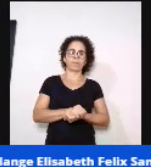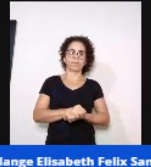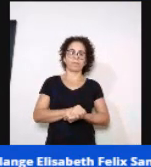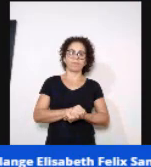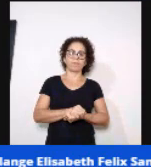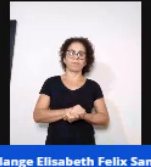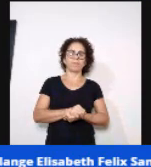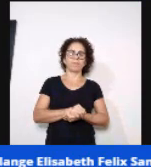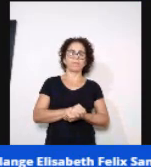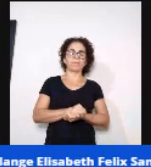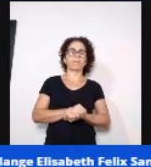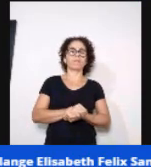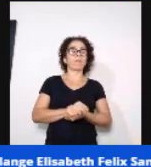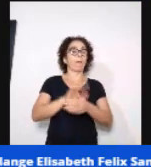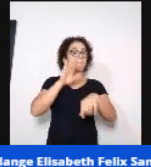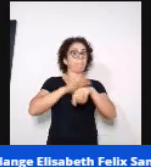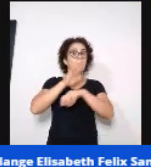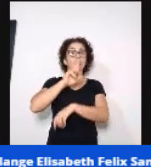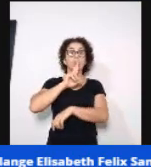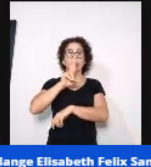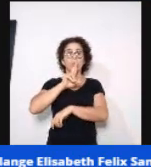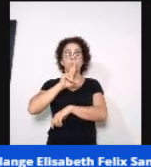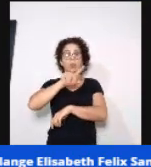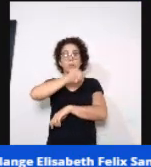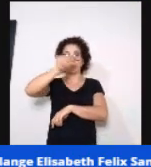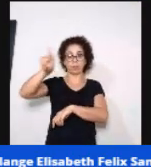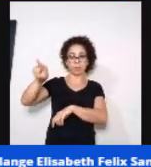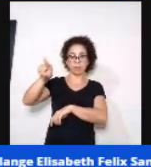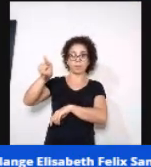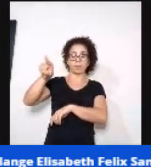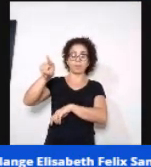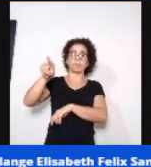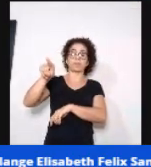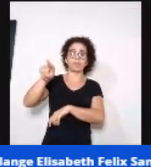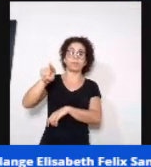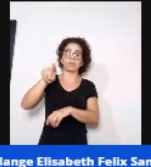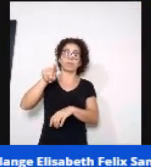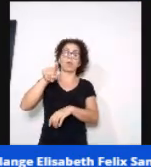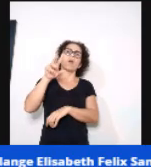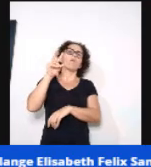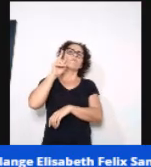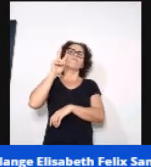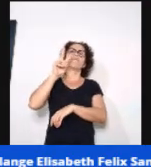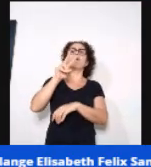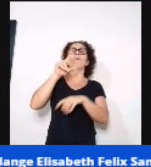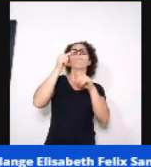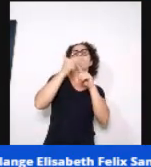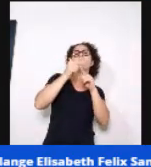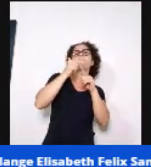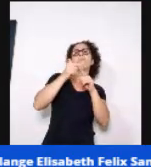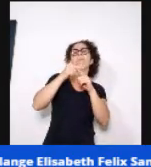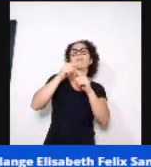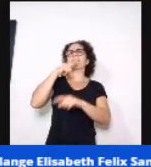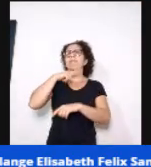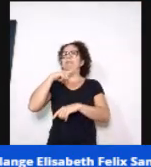Mais uns questionamentos para vocês, pessoal. Quando você vê um problema, tem algo na tua frente para